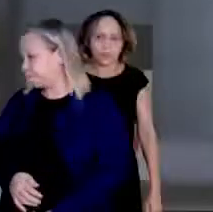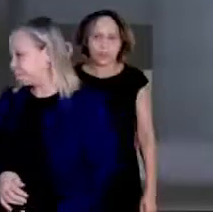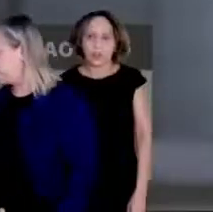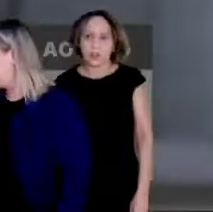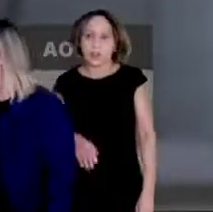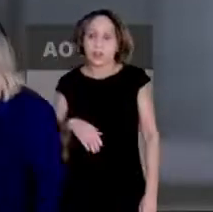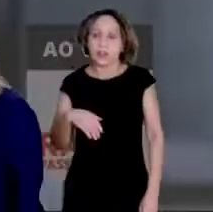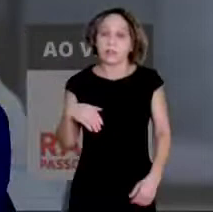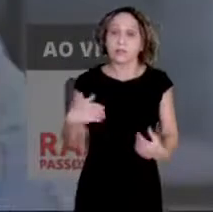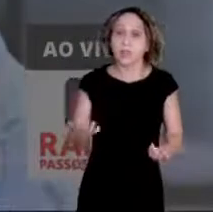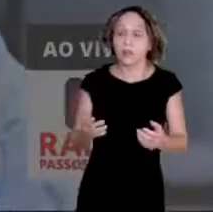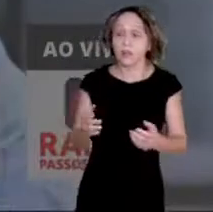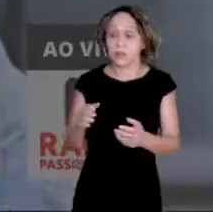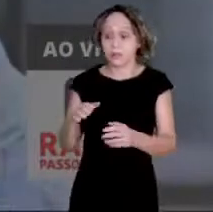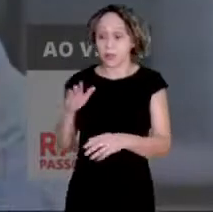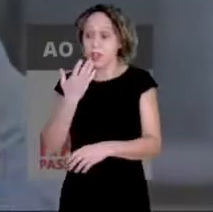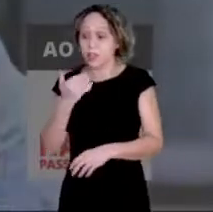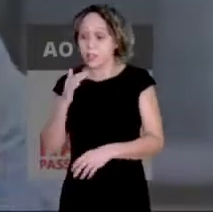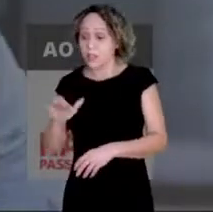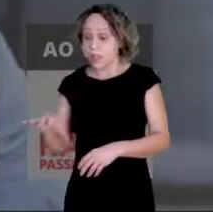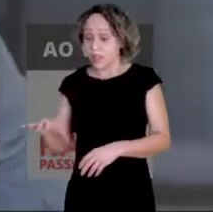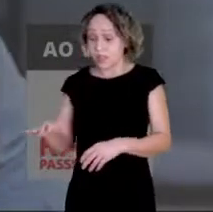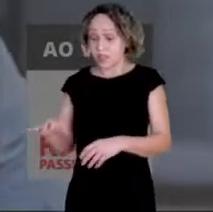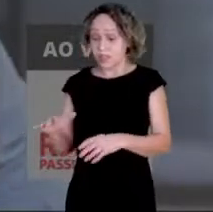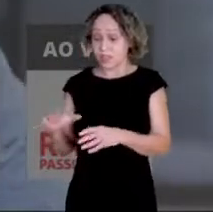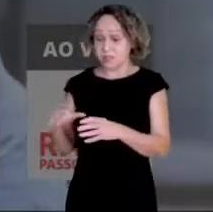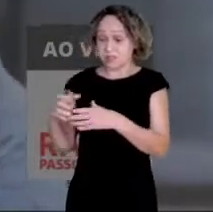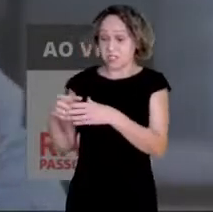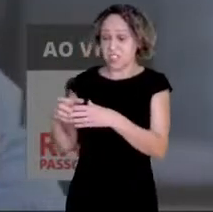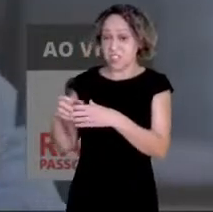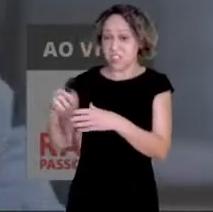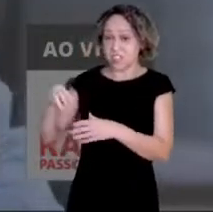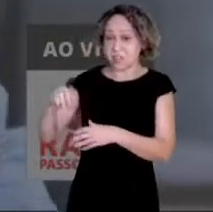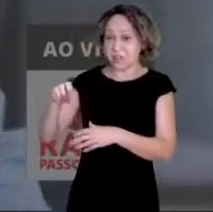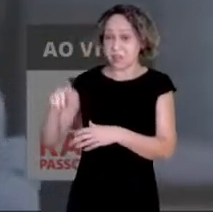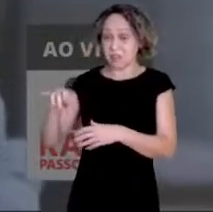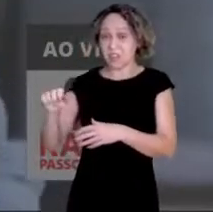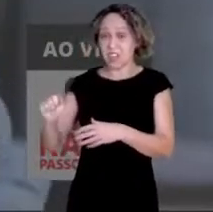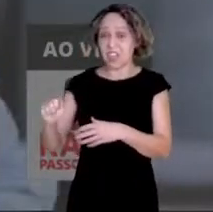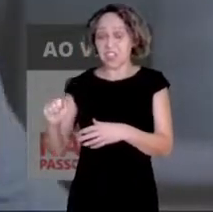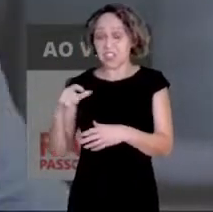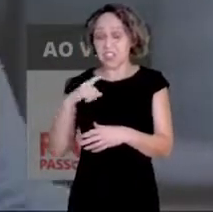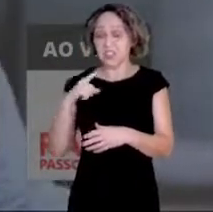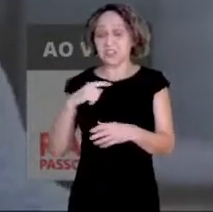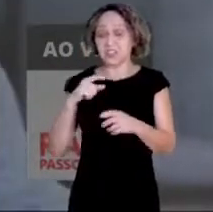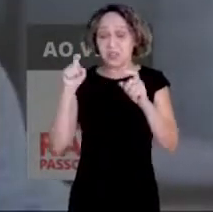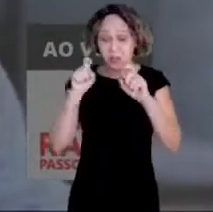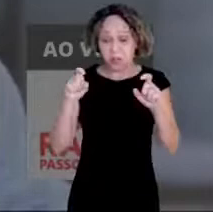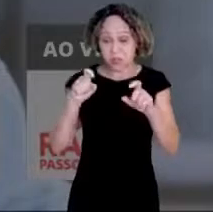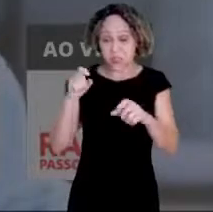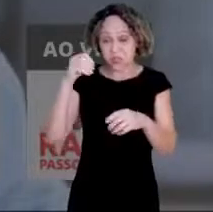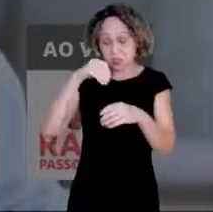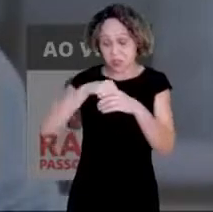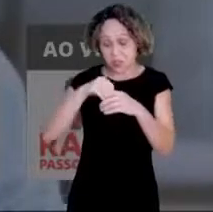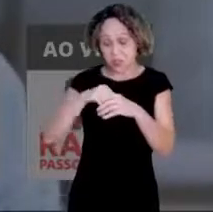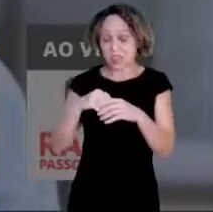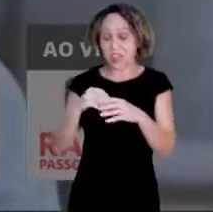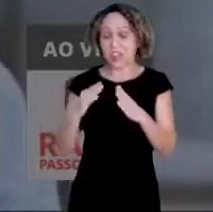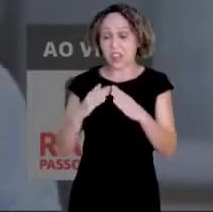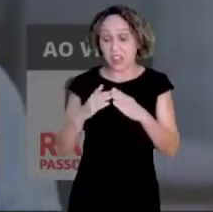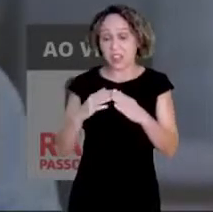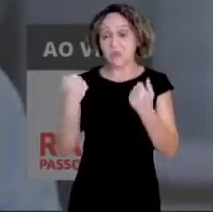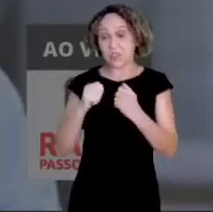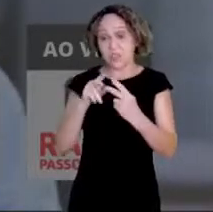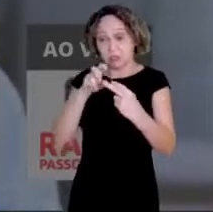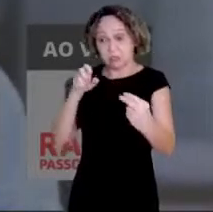na minha cabeça, todas as crianças, independentemente de pobre ou rica, têm que ter a mesma oportunidade, e essa oportunidade